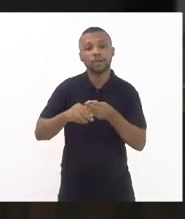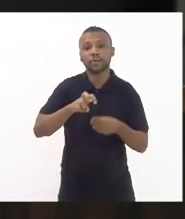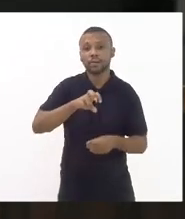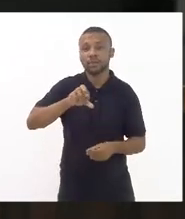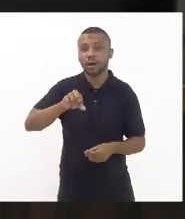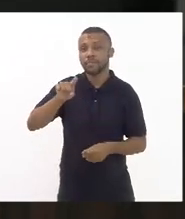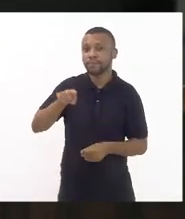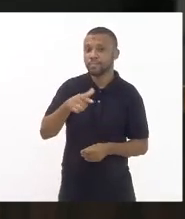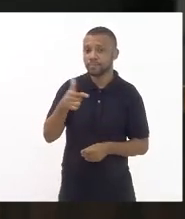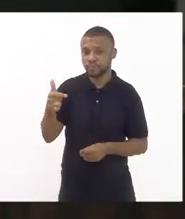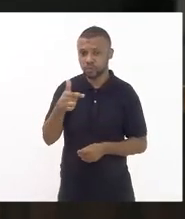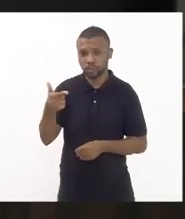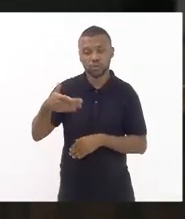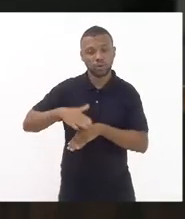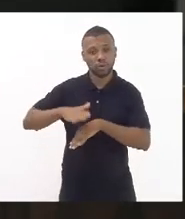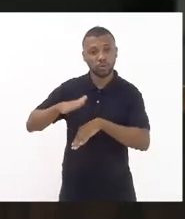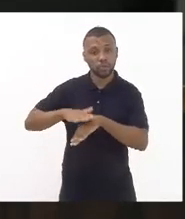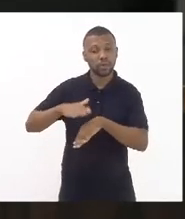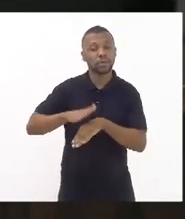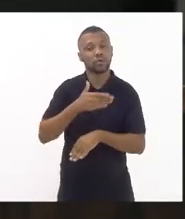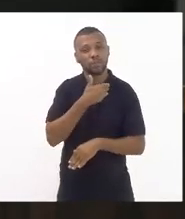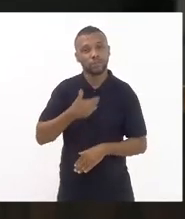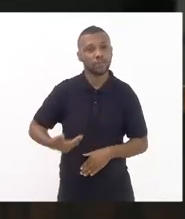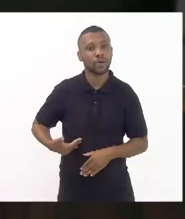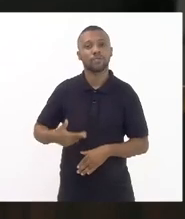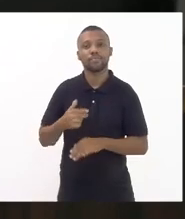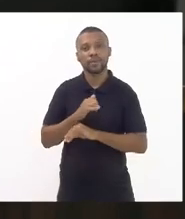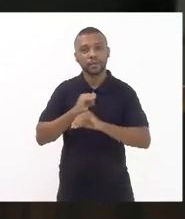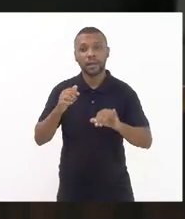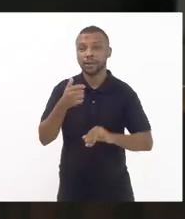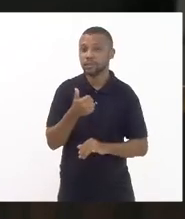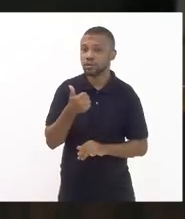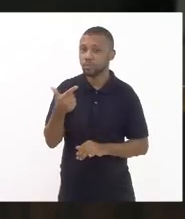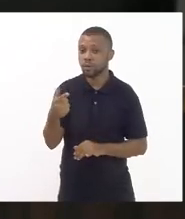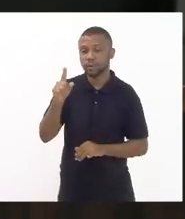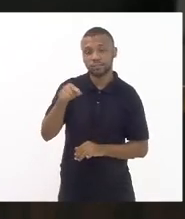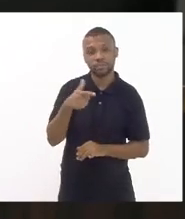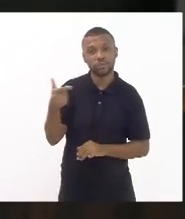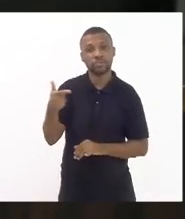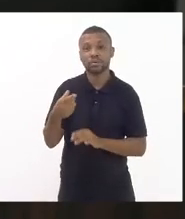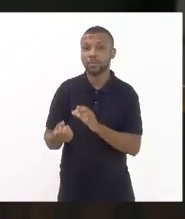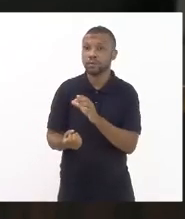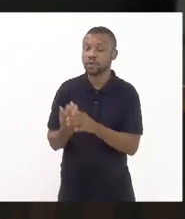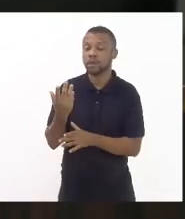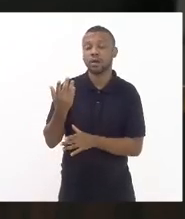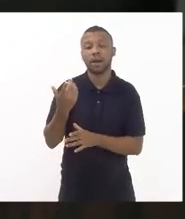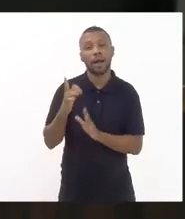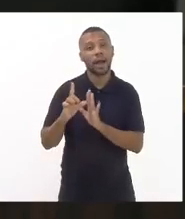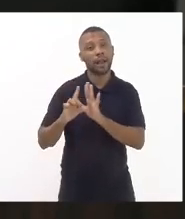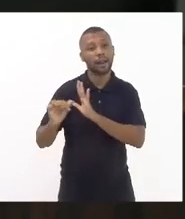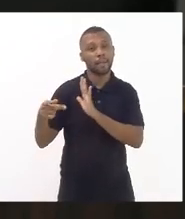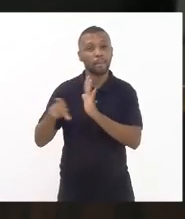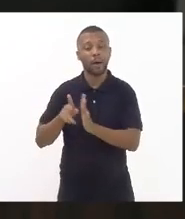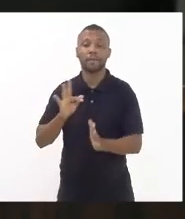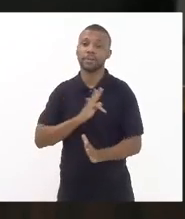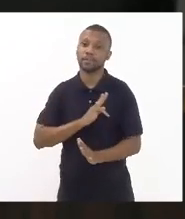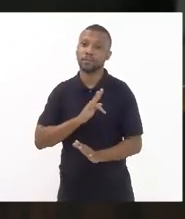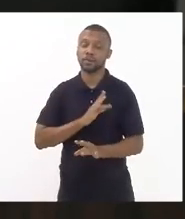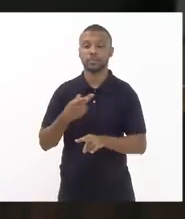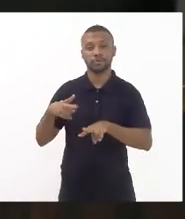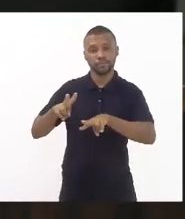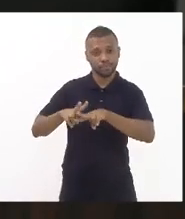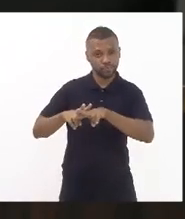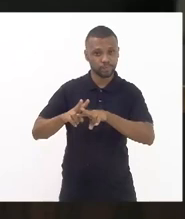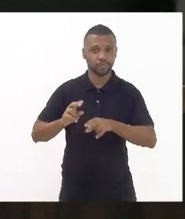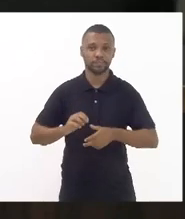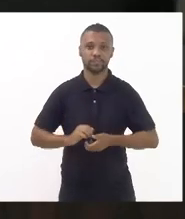22, de autoria do Poder Executivo, mensagem 12 de 22, que institui a lei orgânica da Polícia Penal do Estado do Rio de Janeiro e da outras providências.